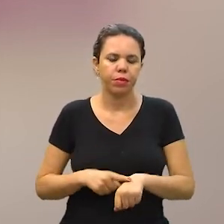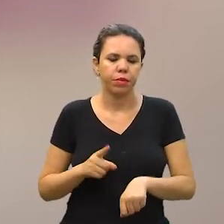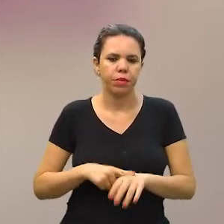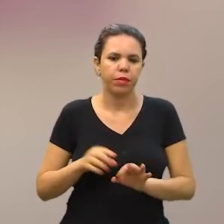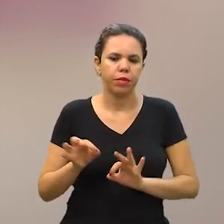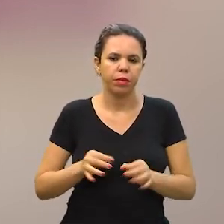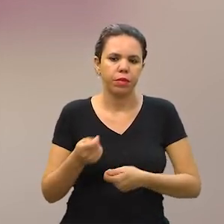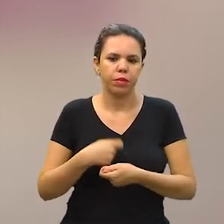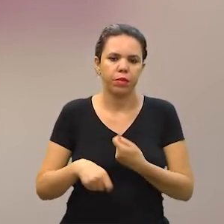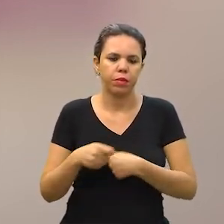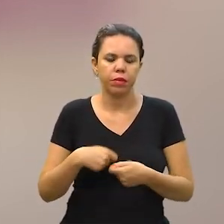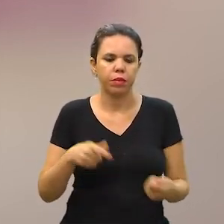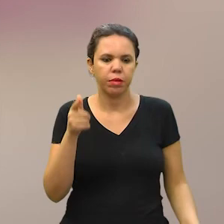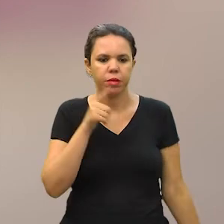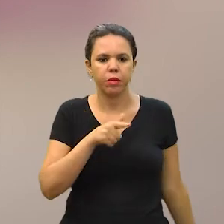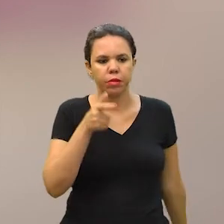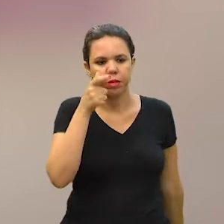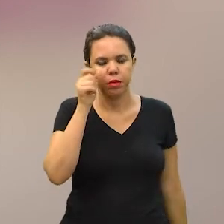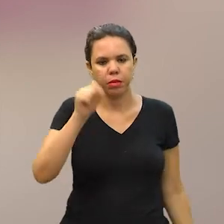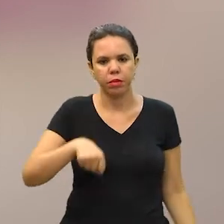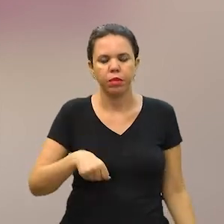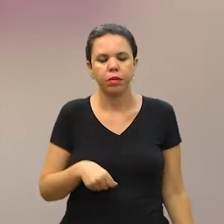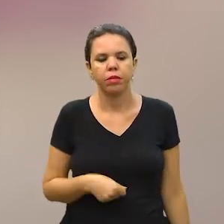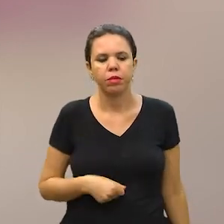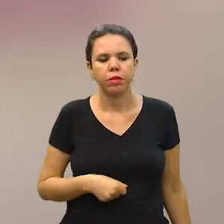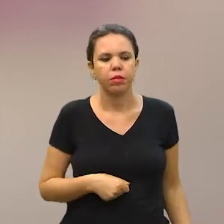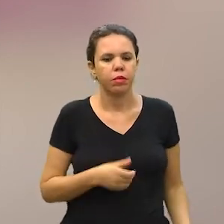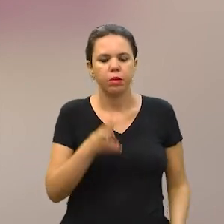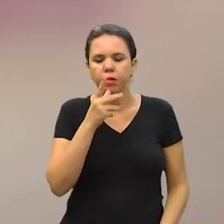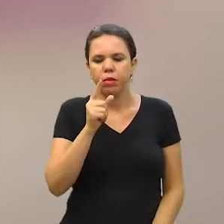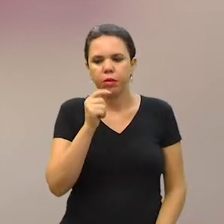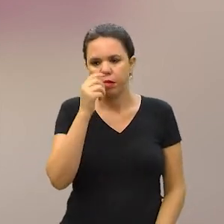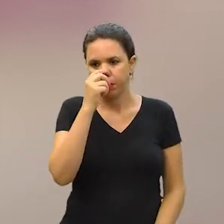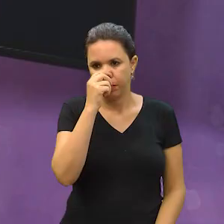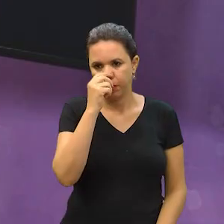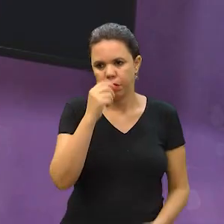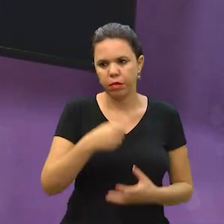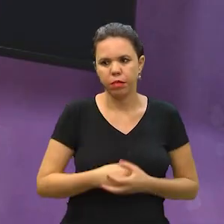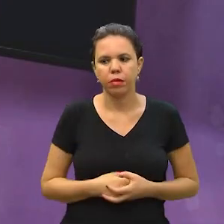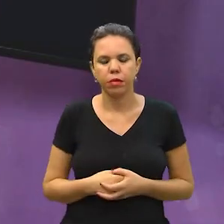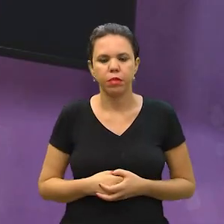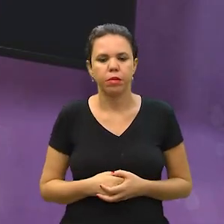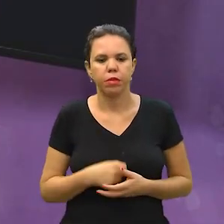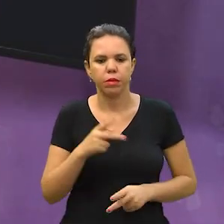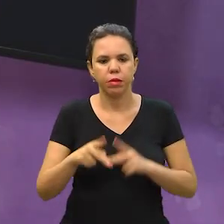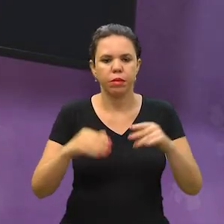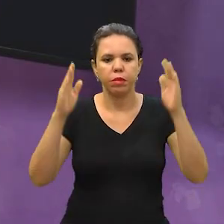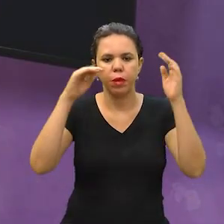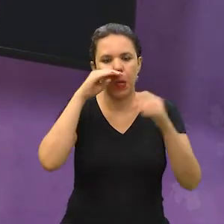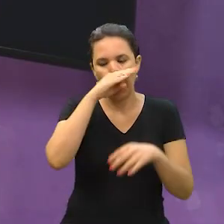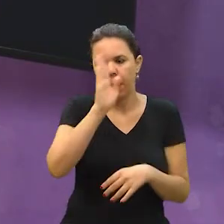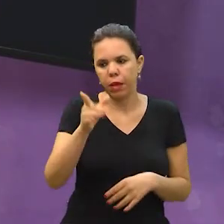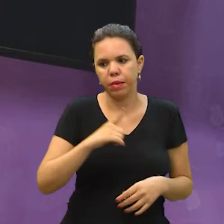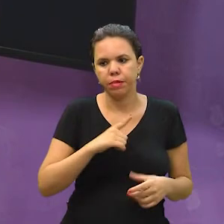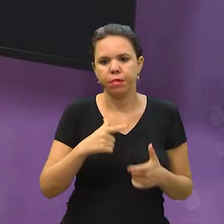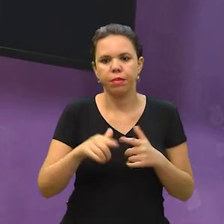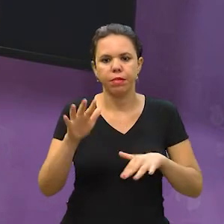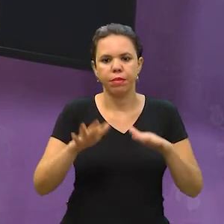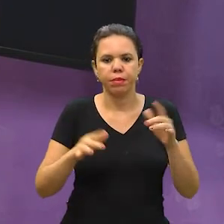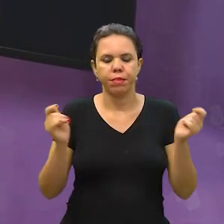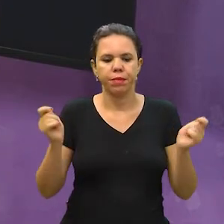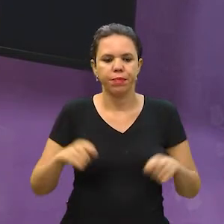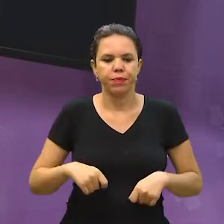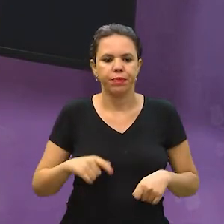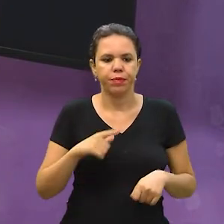momentos de organização, então a gente consegue ver sim, sem muita demora, digamos assim. No adulto, já teve caso,